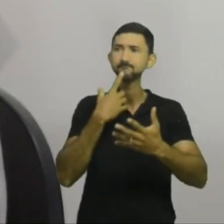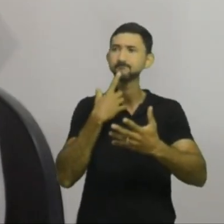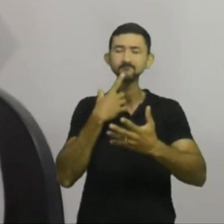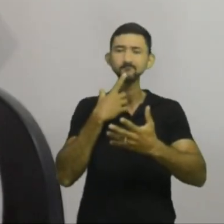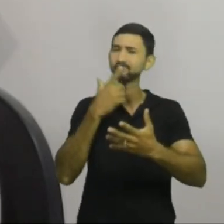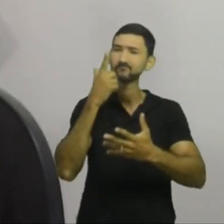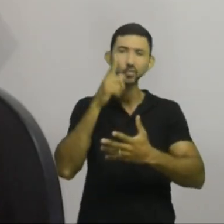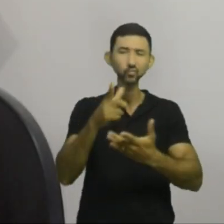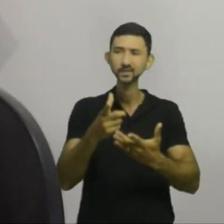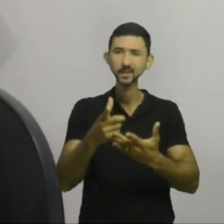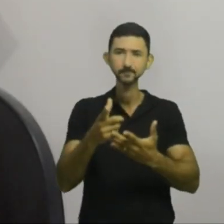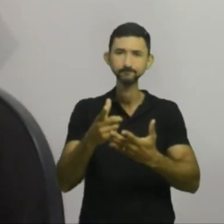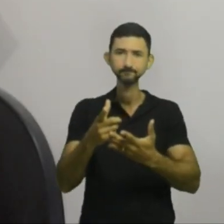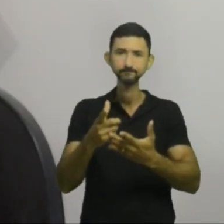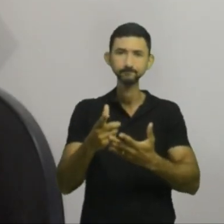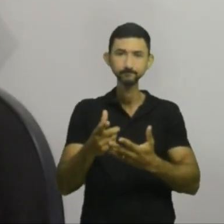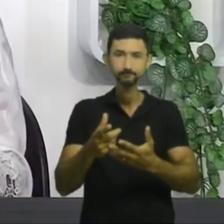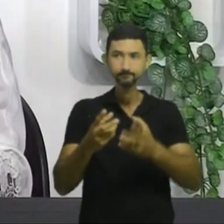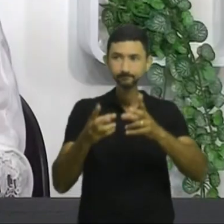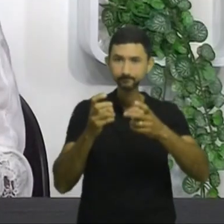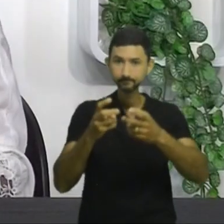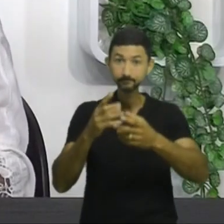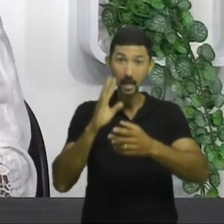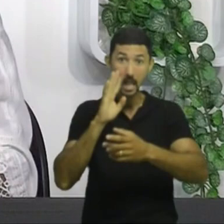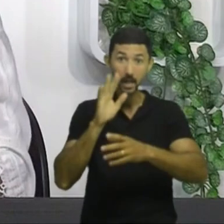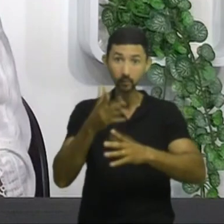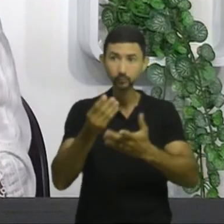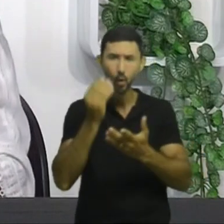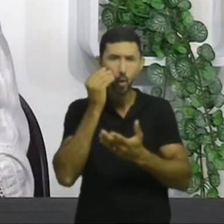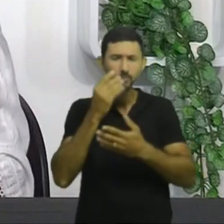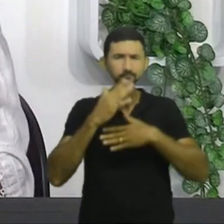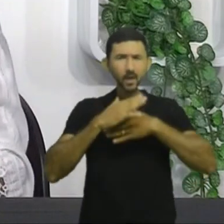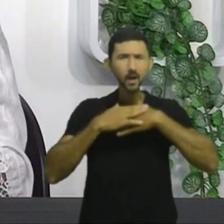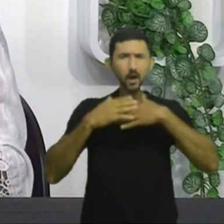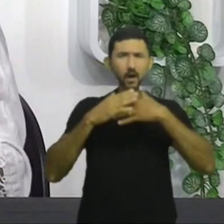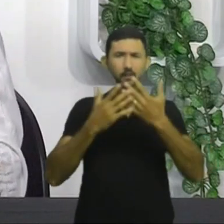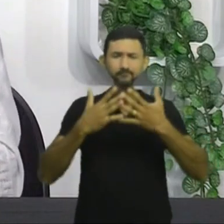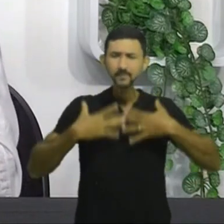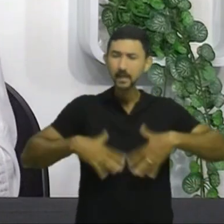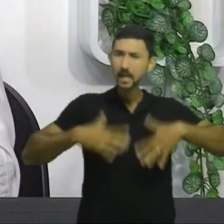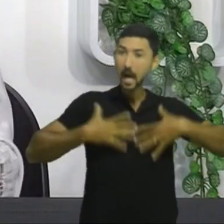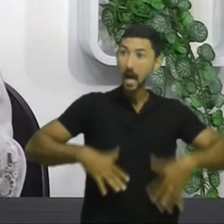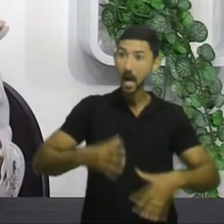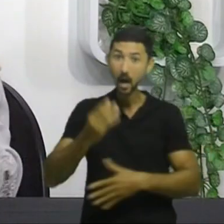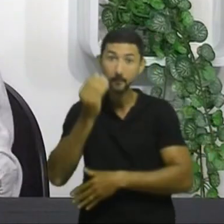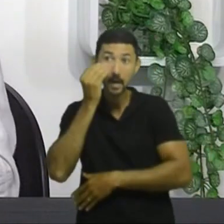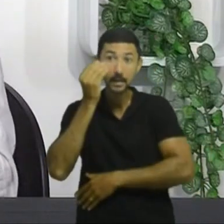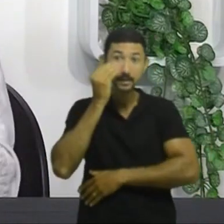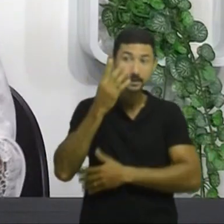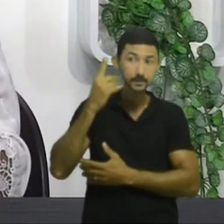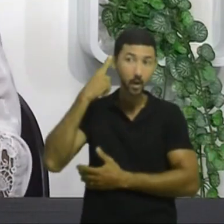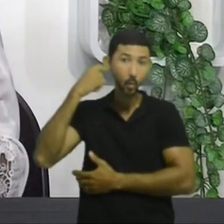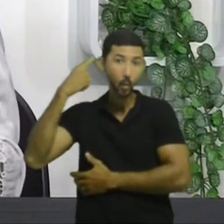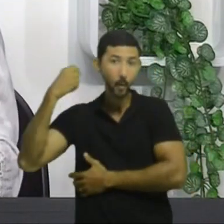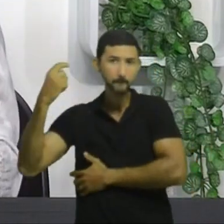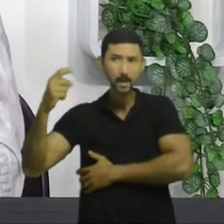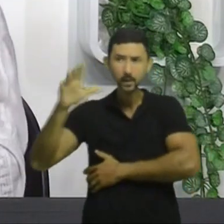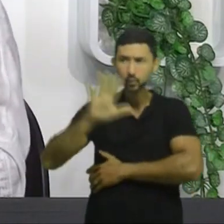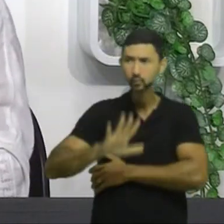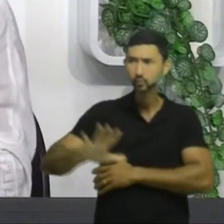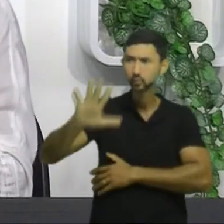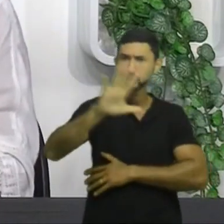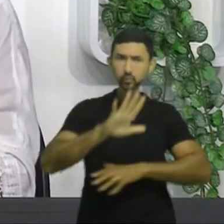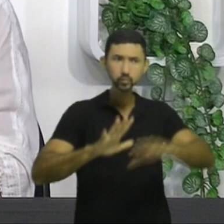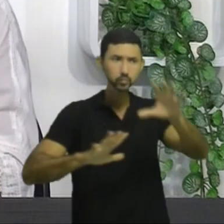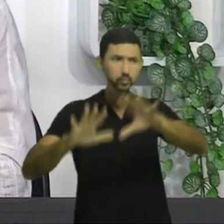identificar isso. Mas por isso que é legal, a gente está bem sensível a perceber, bem atento a estar em todas